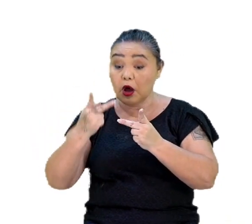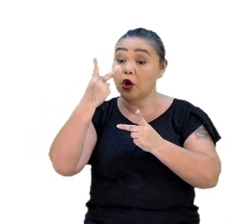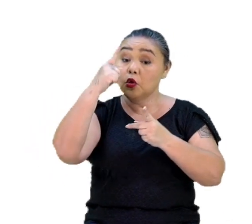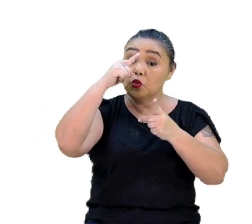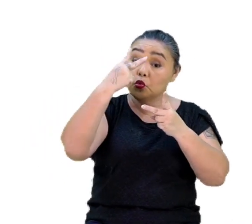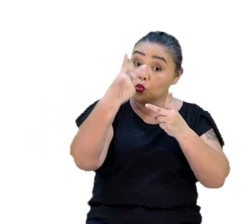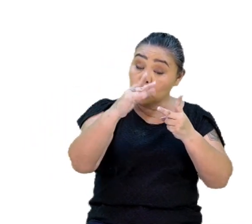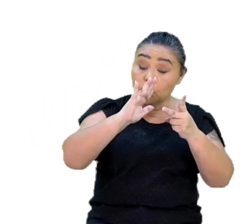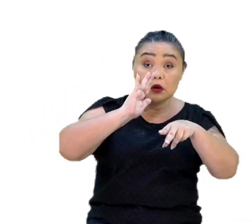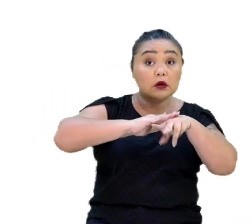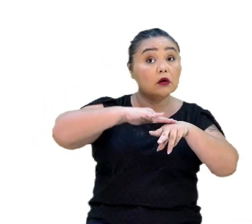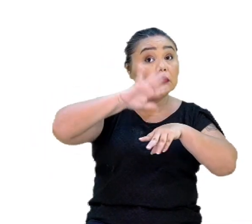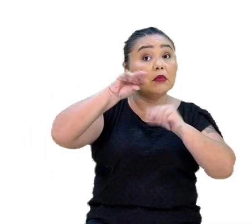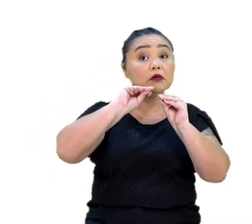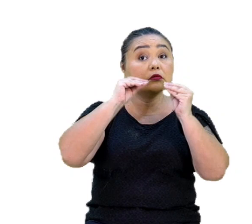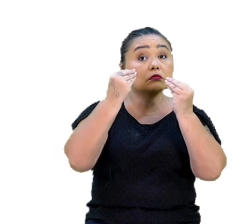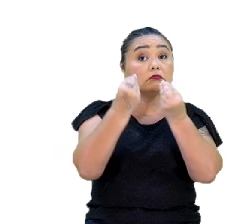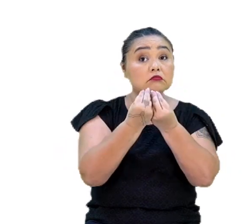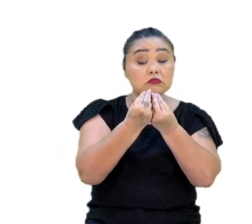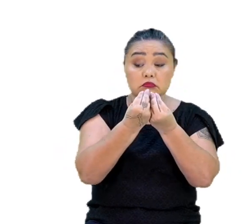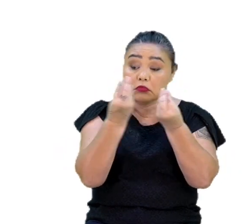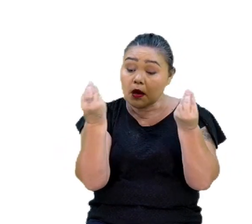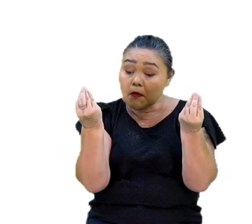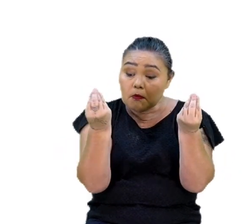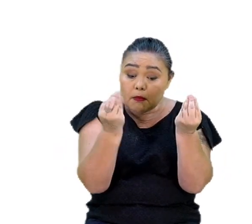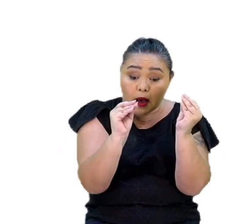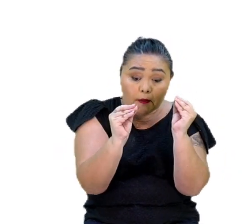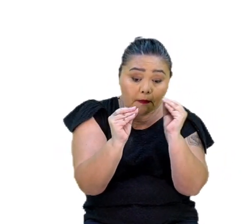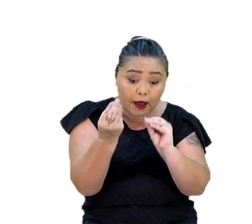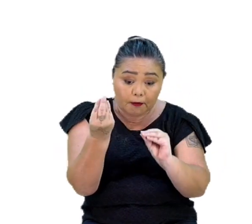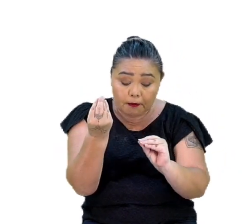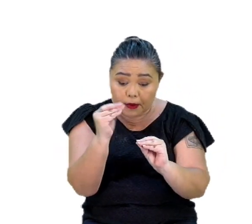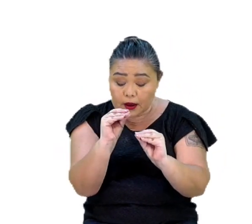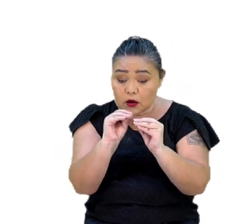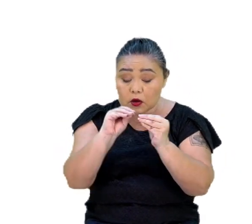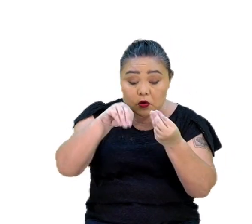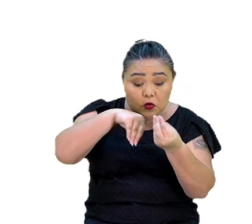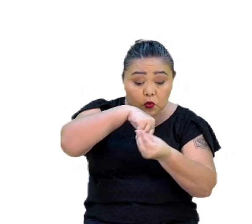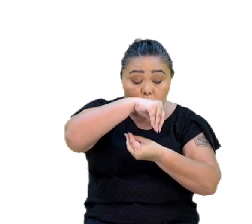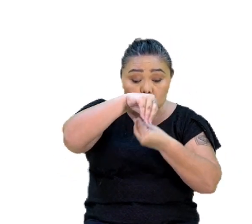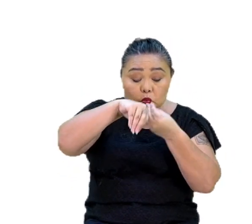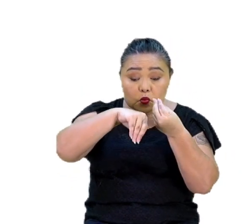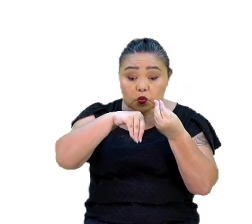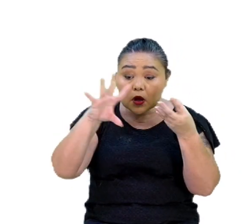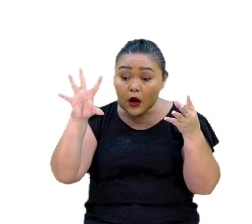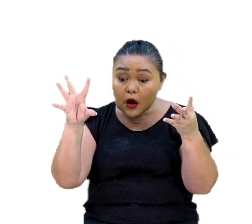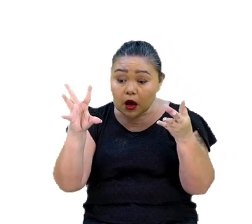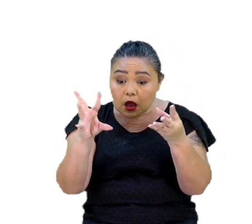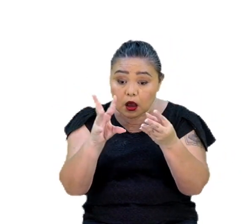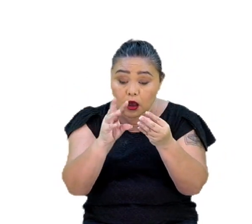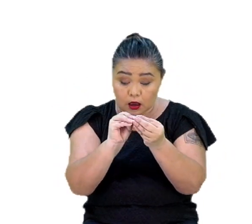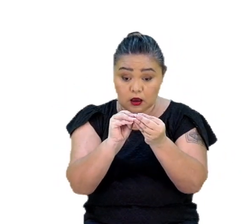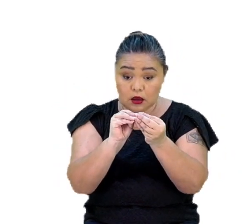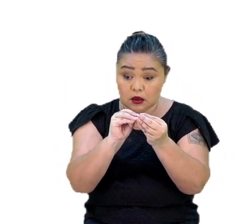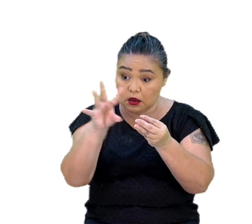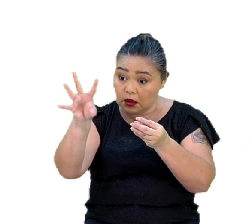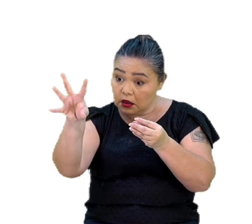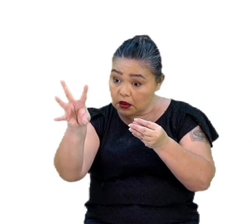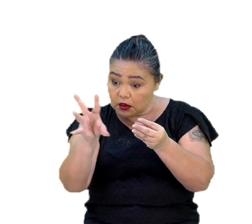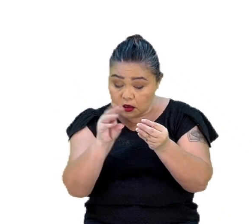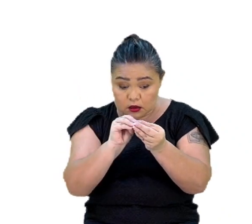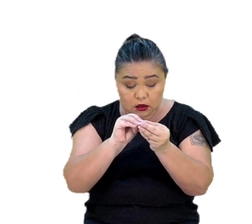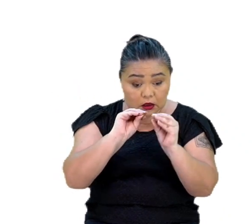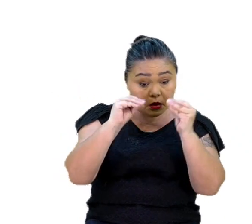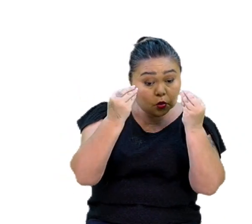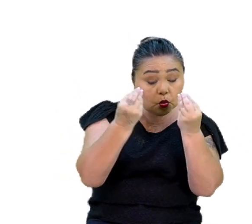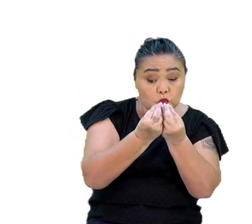substâncias, chamadas de constituintes. As misturas são o produto da união mecânica de substâncias